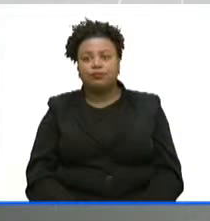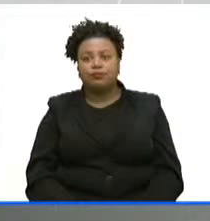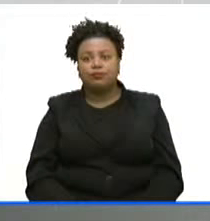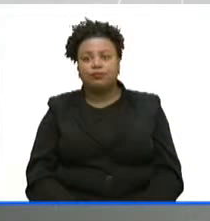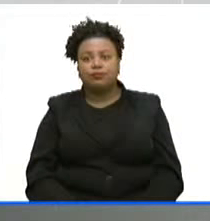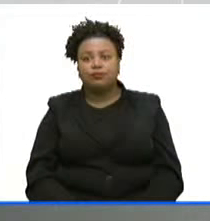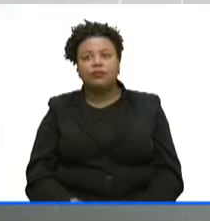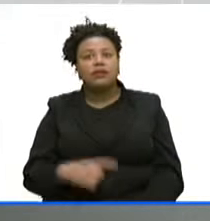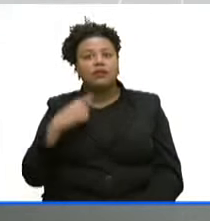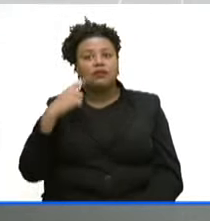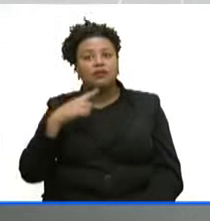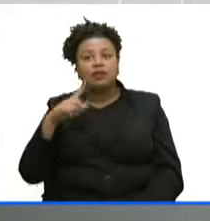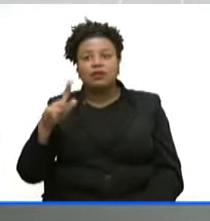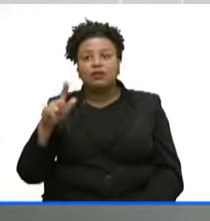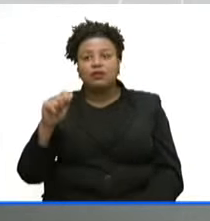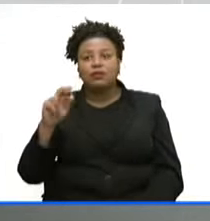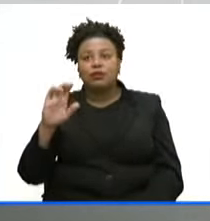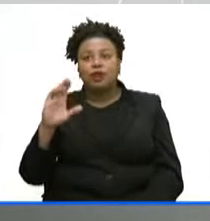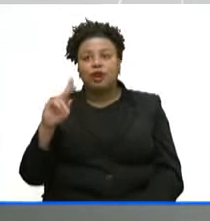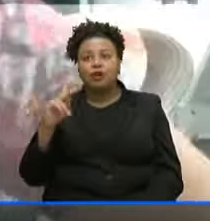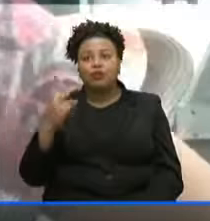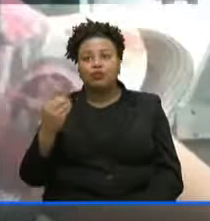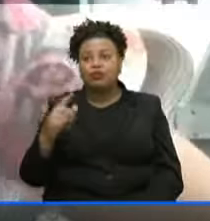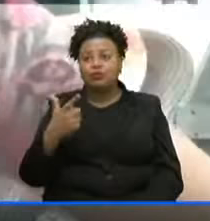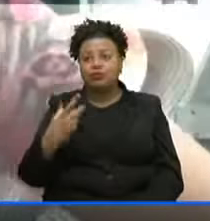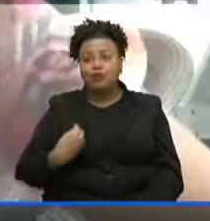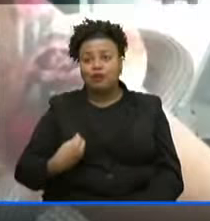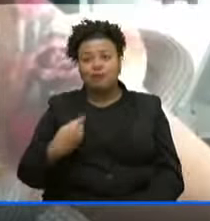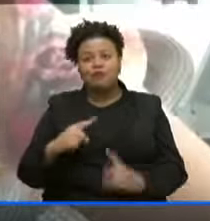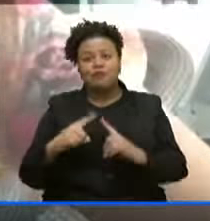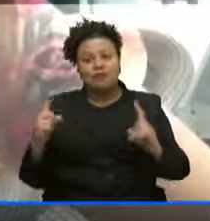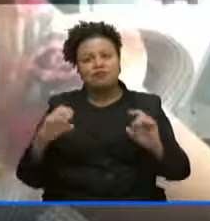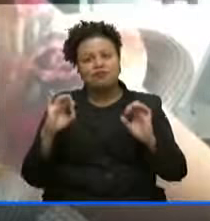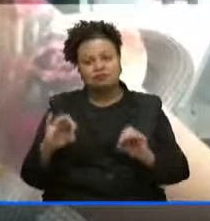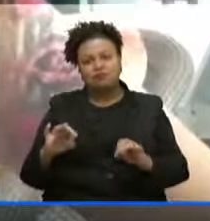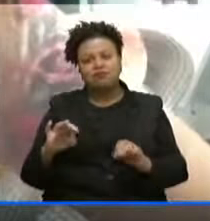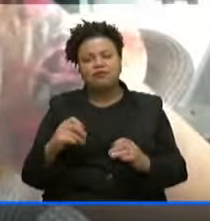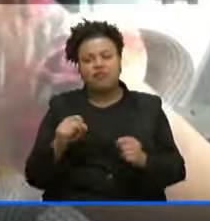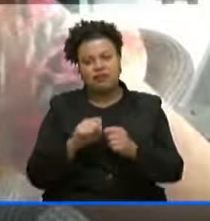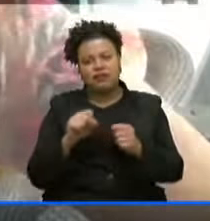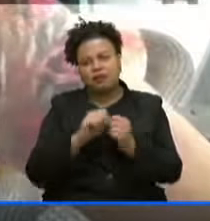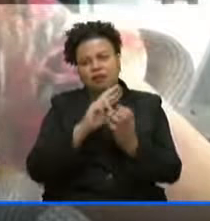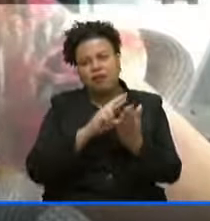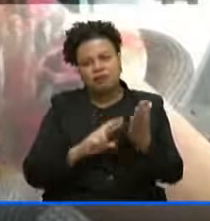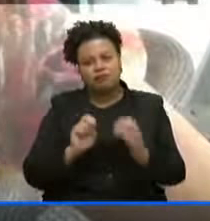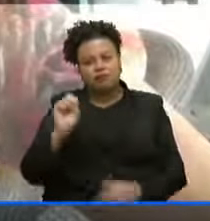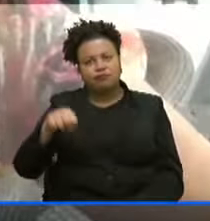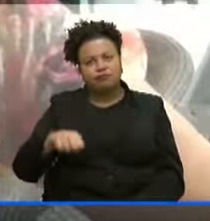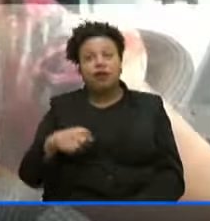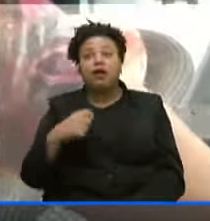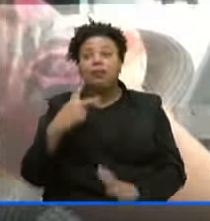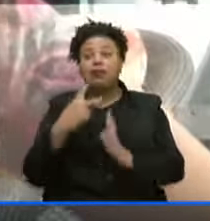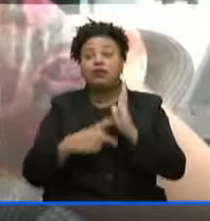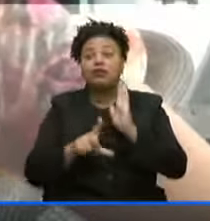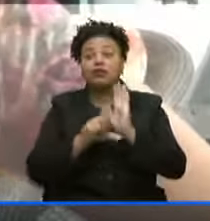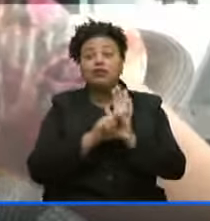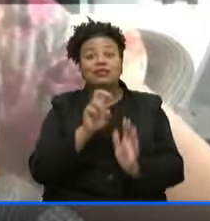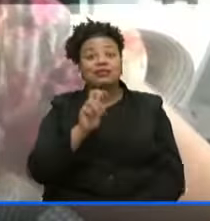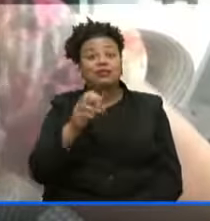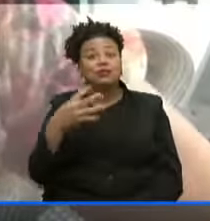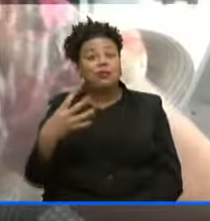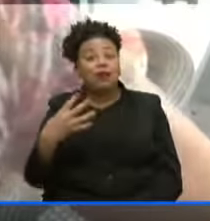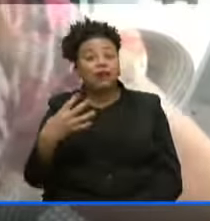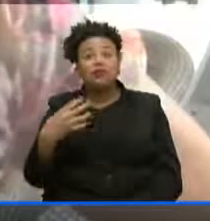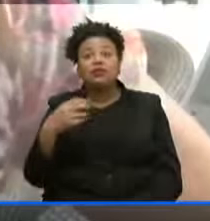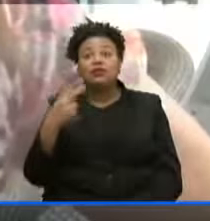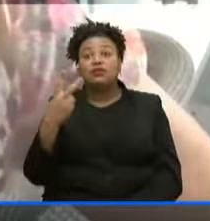O deputado gaúcho pode ficar, né? Ele não está ainda presente, mas eu certamente com gosto fará. Projeto de lei